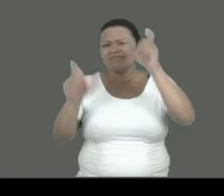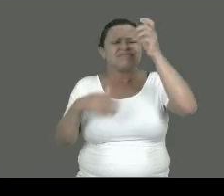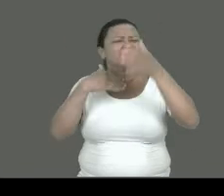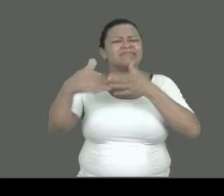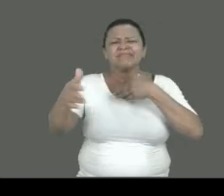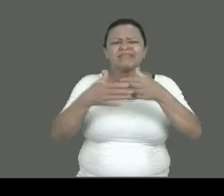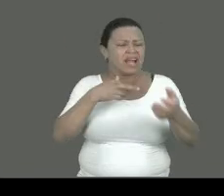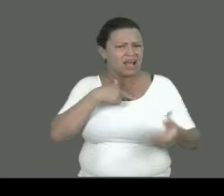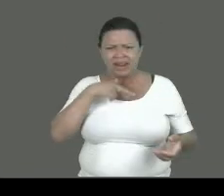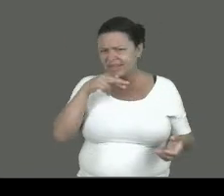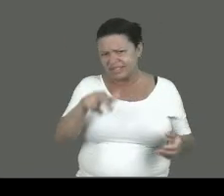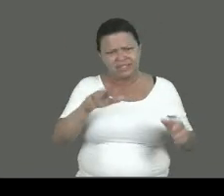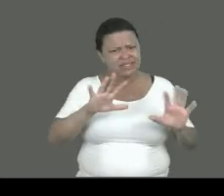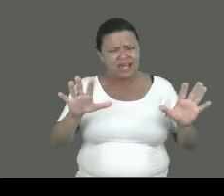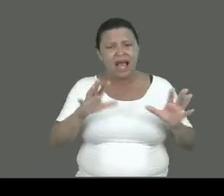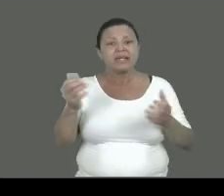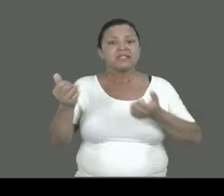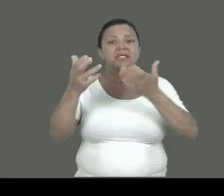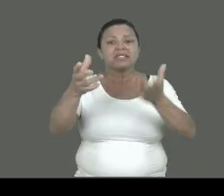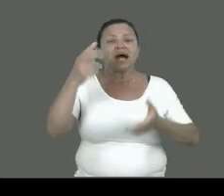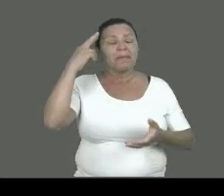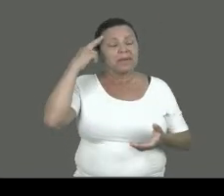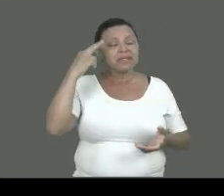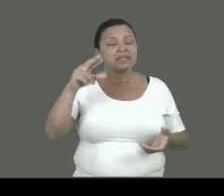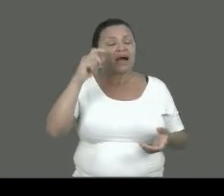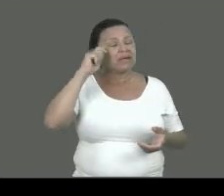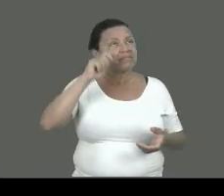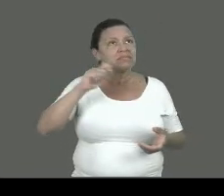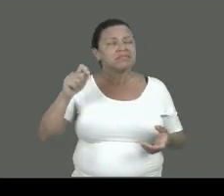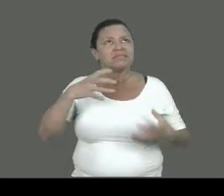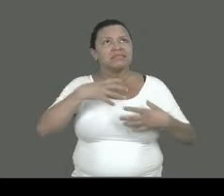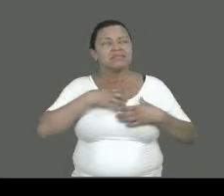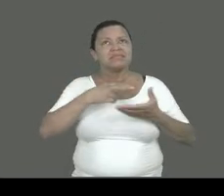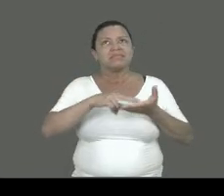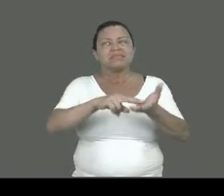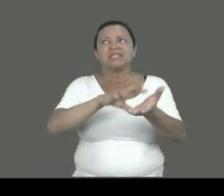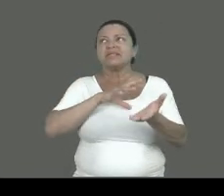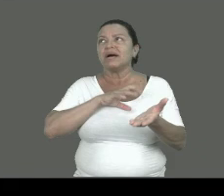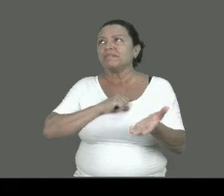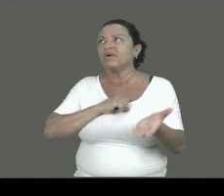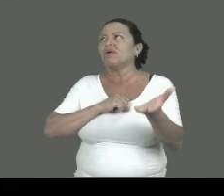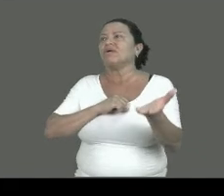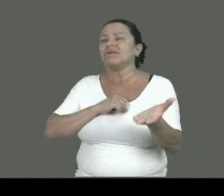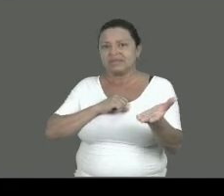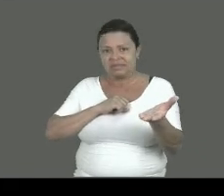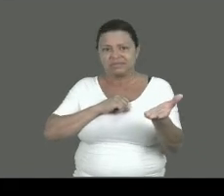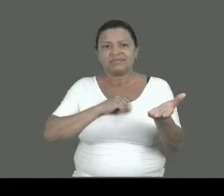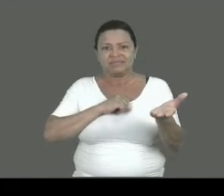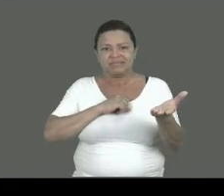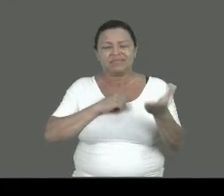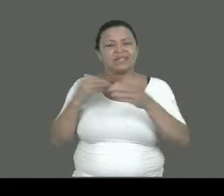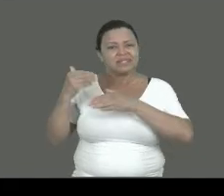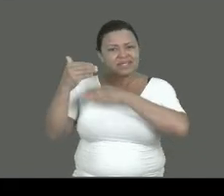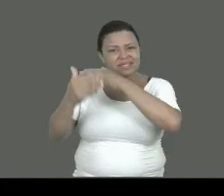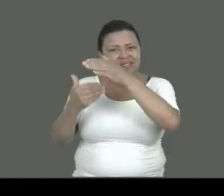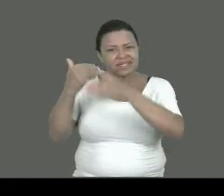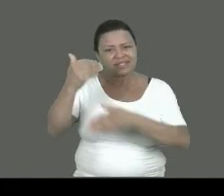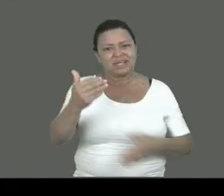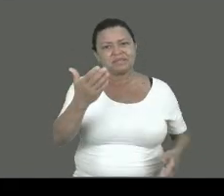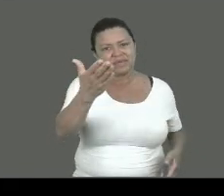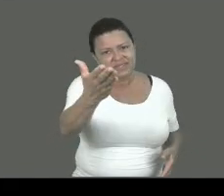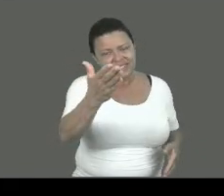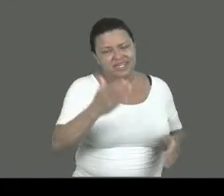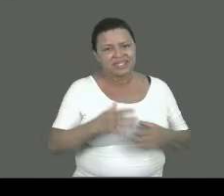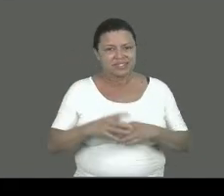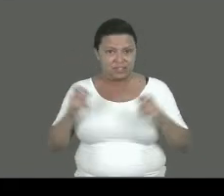sua religião, trazem uma mensagem de paz, uma mensagem de amor, uma mensagem de crescimento,